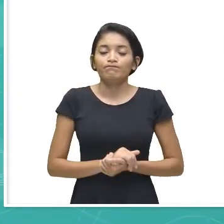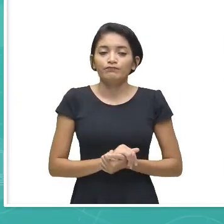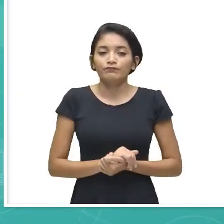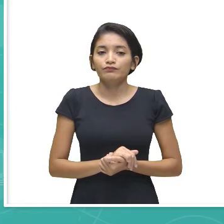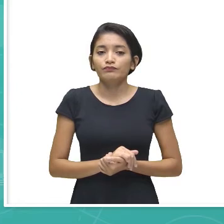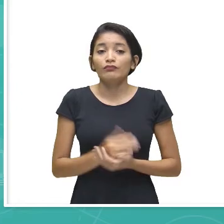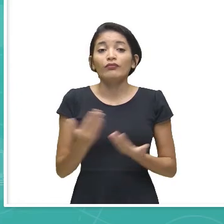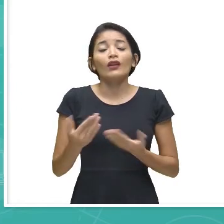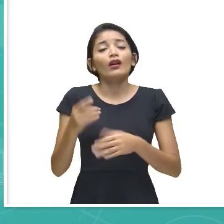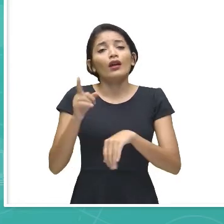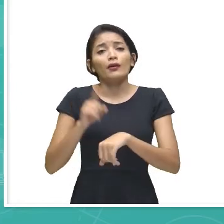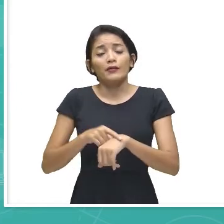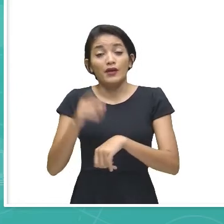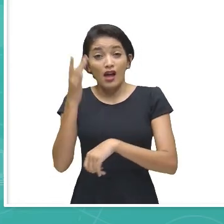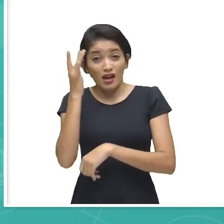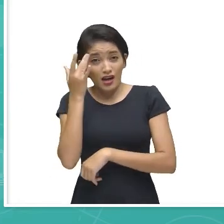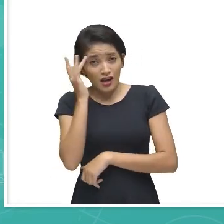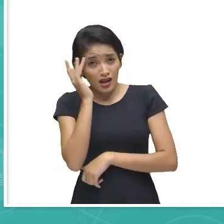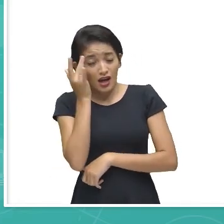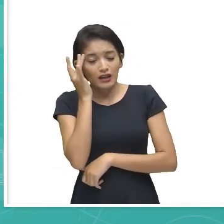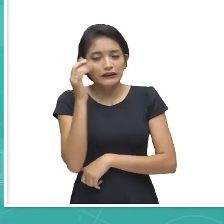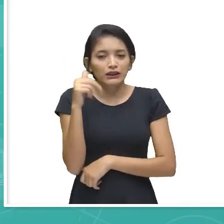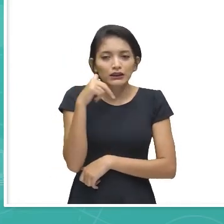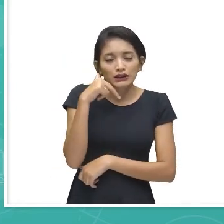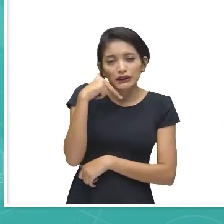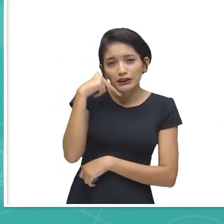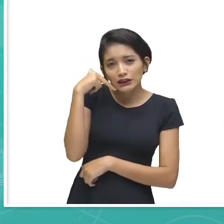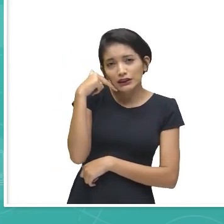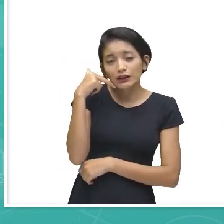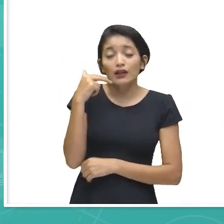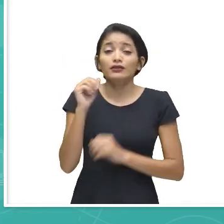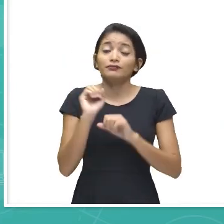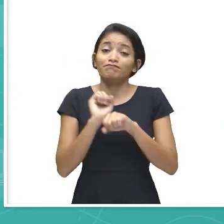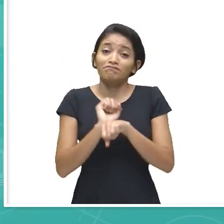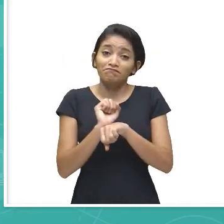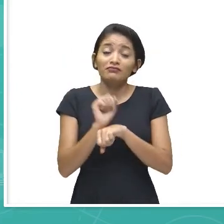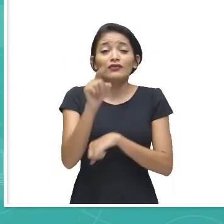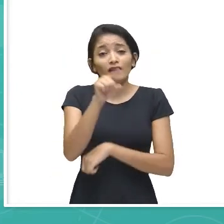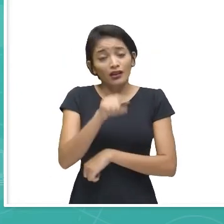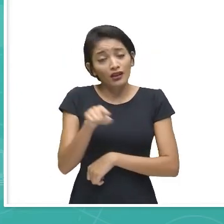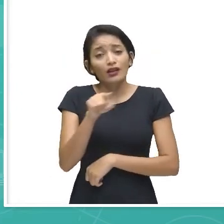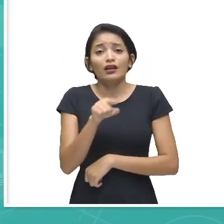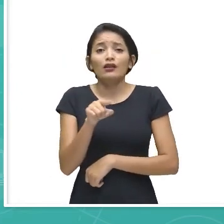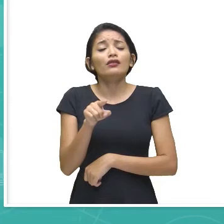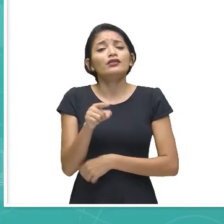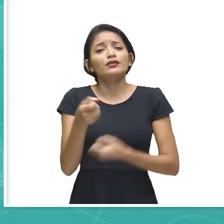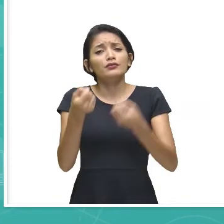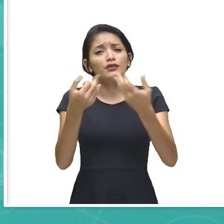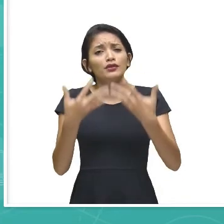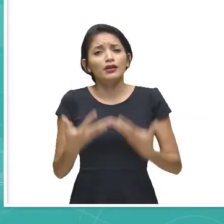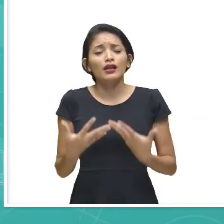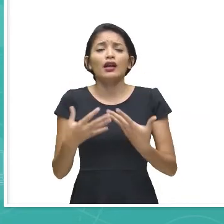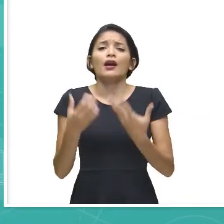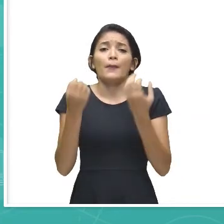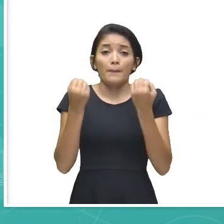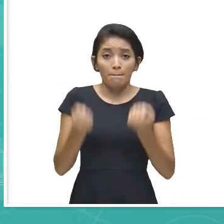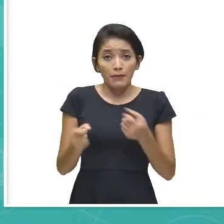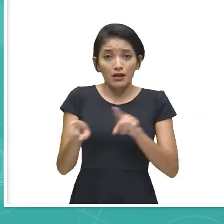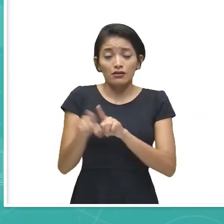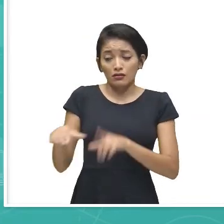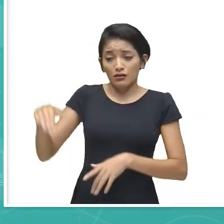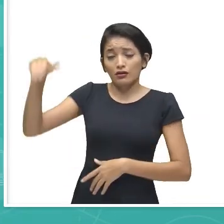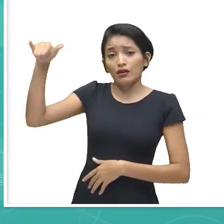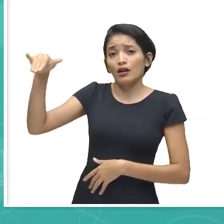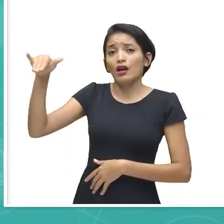nesse momento, eu acho que vocês estão um pouco envergonhados, eu quero que vocês me digam pelo menos o peso e a altura para eu tirar